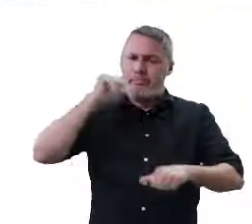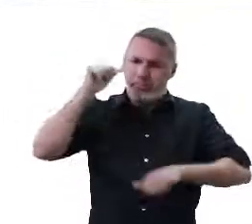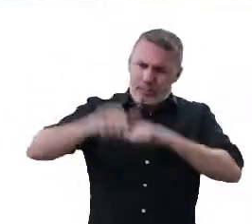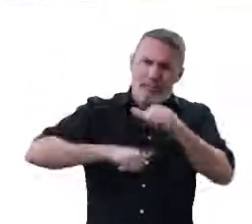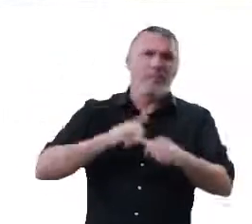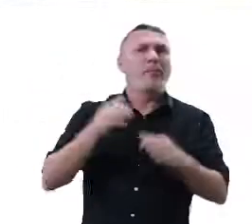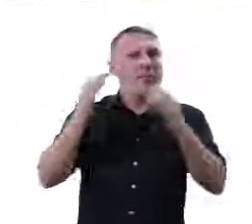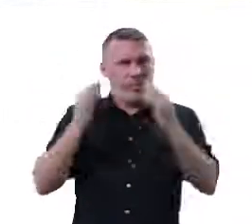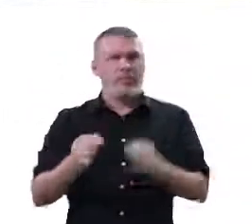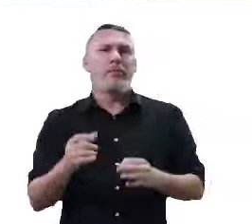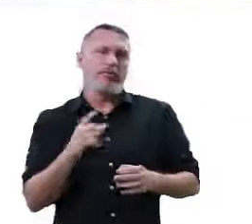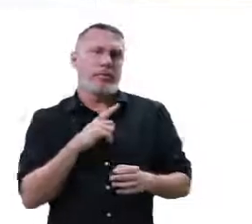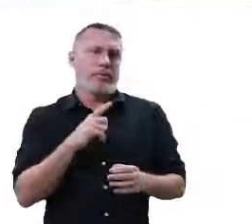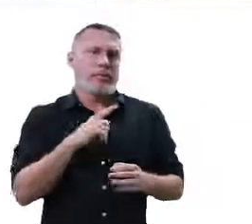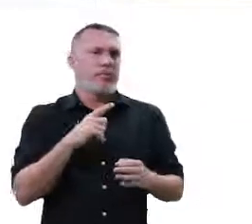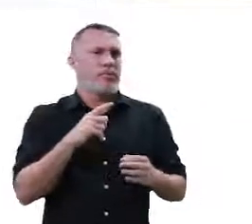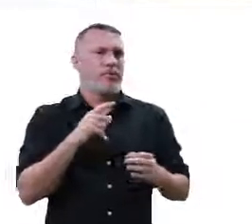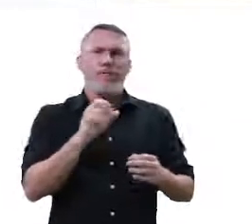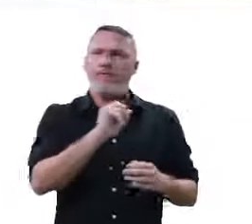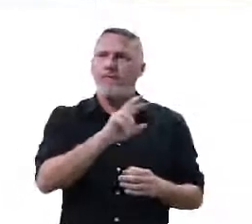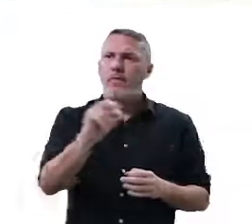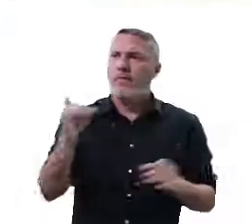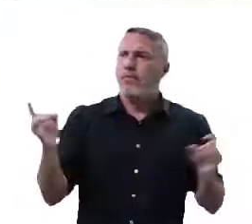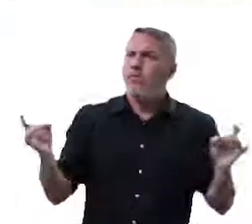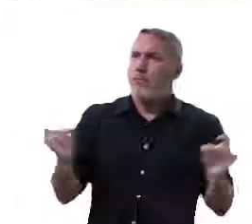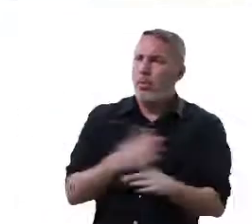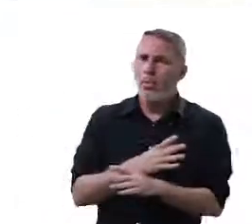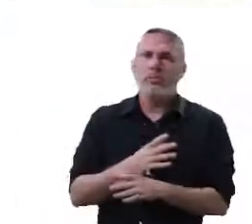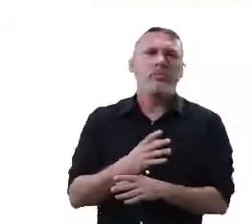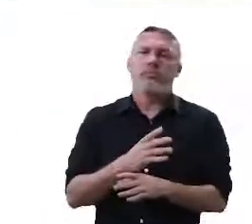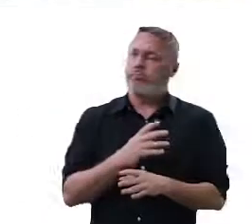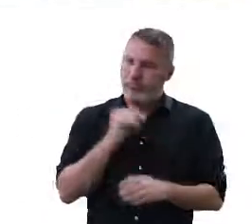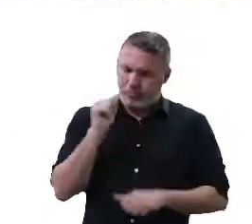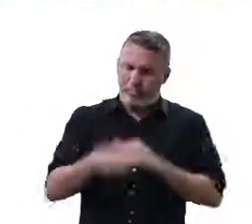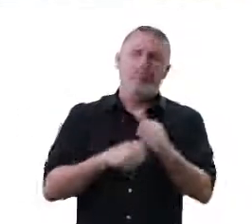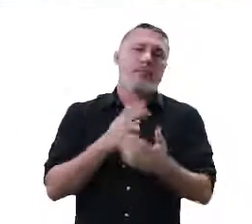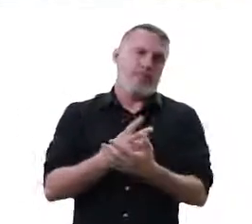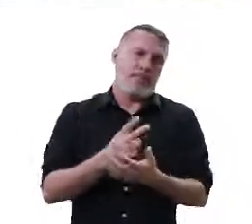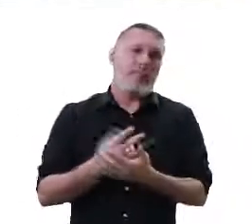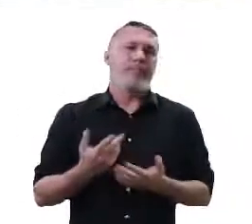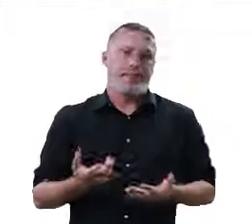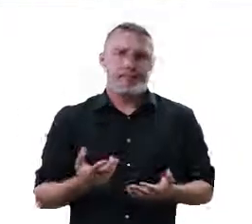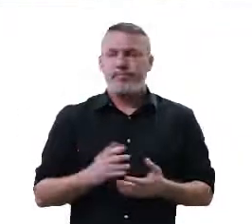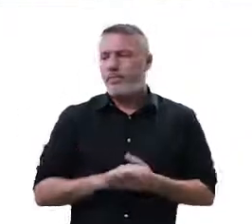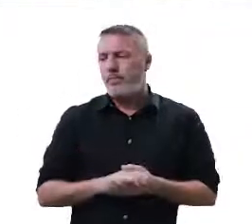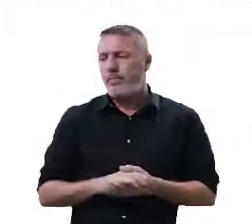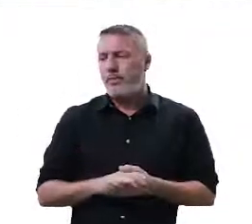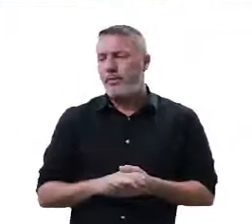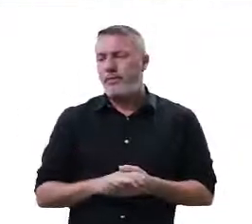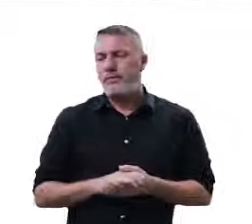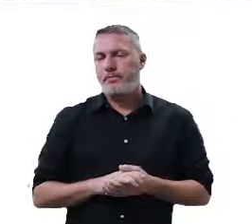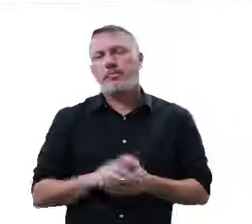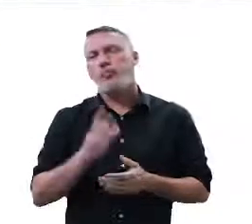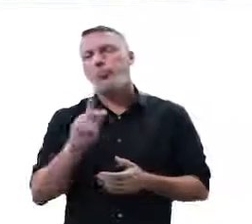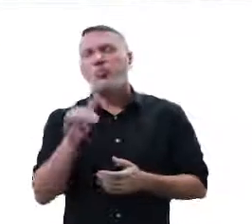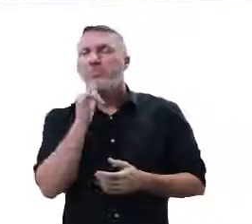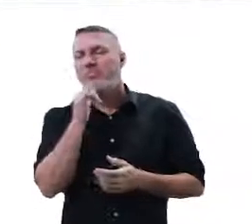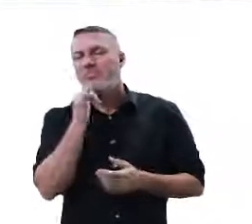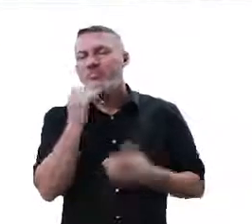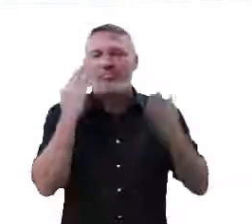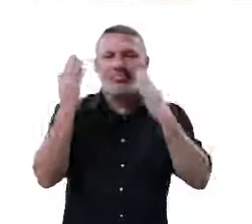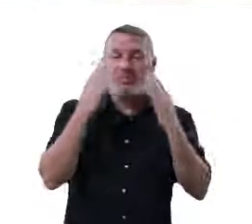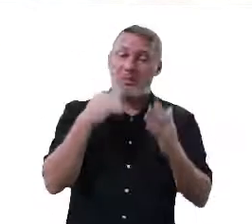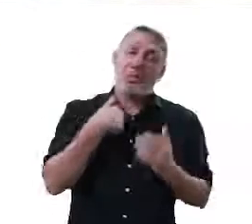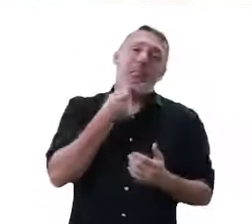necessidades materiais, mesmo que tenha tudo à disposição. Entendeu? Né? Não existe, fazendo